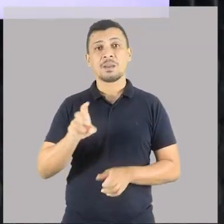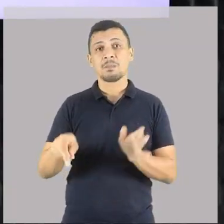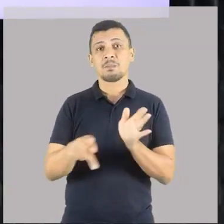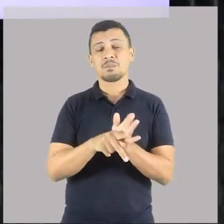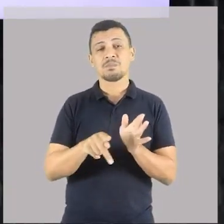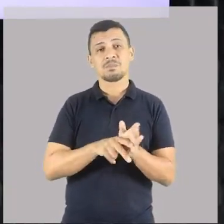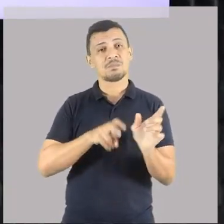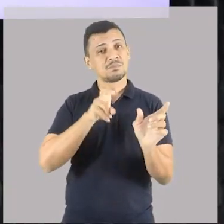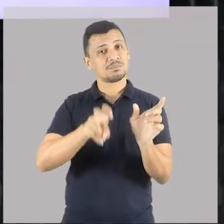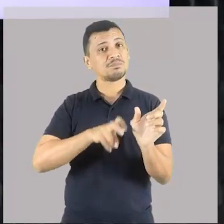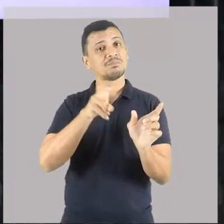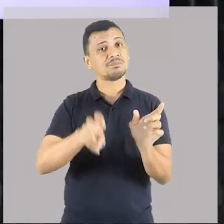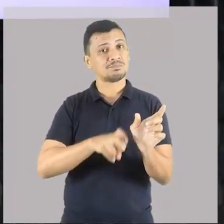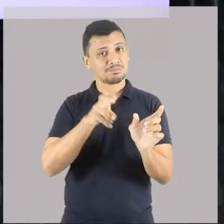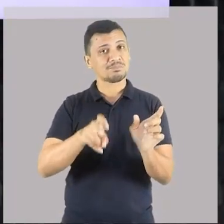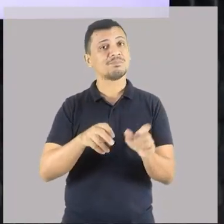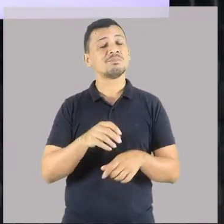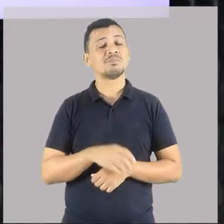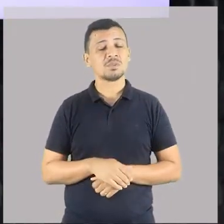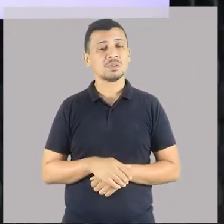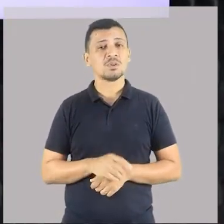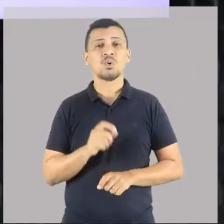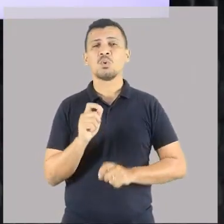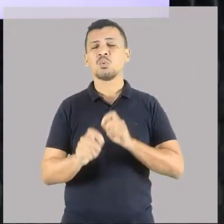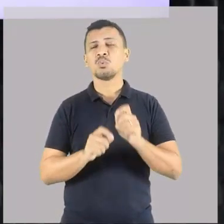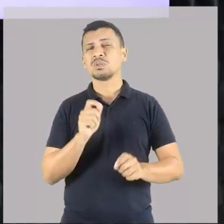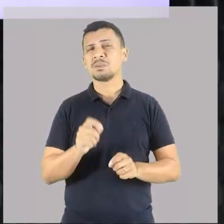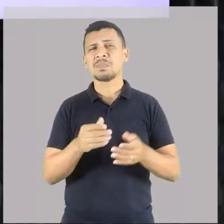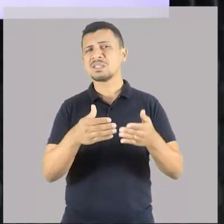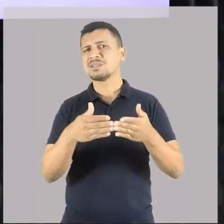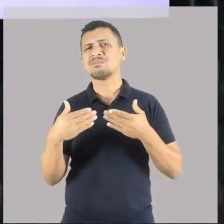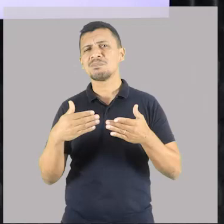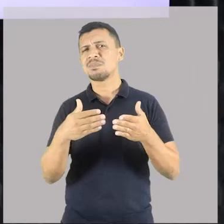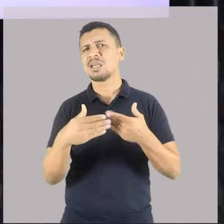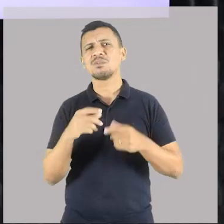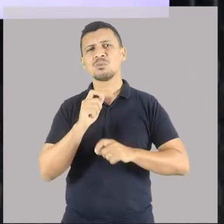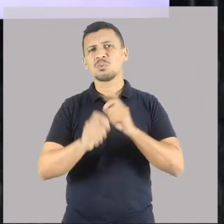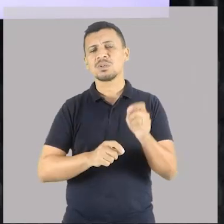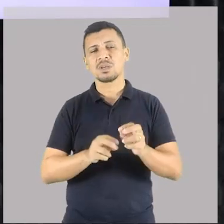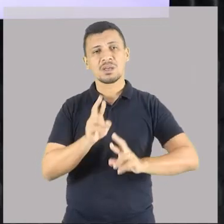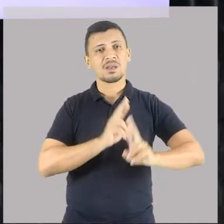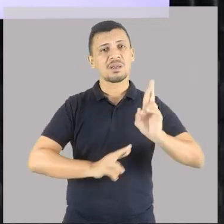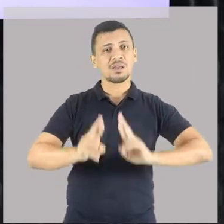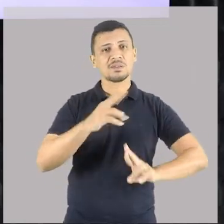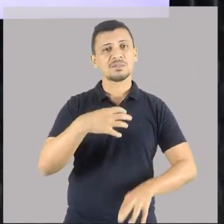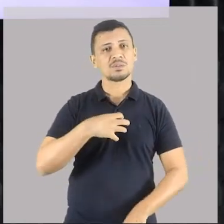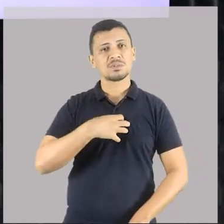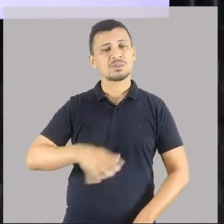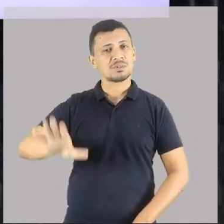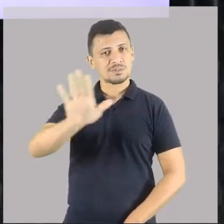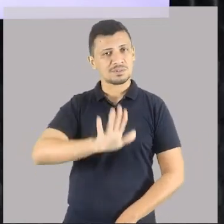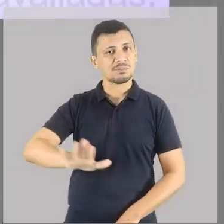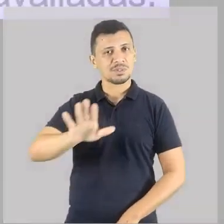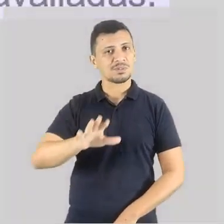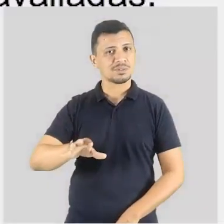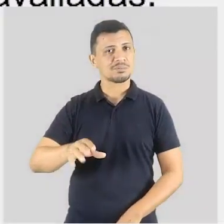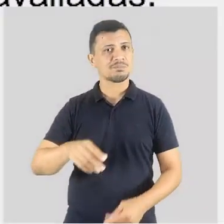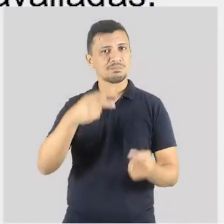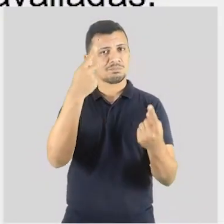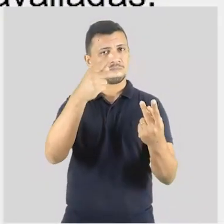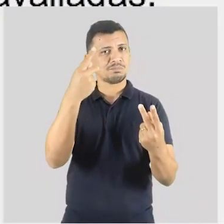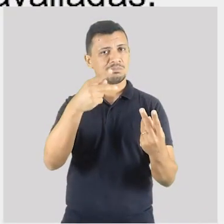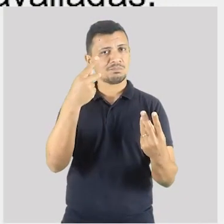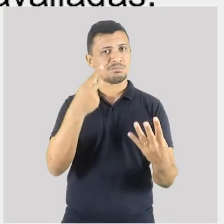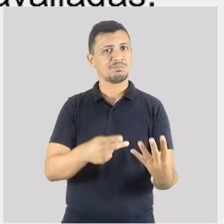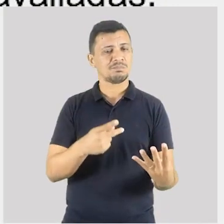E dentro das referências das orações adverbiais, o que eles mais pedem é essa relação semântica estabelecida por elas. Então, ele